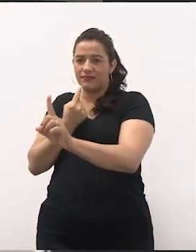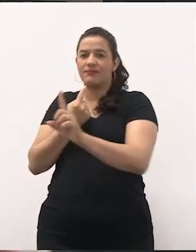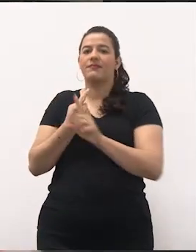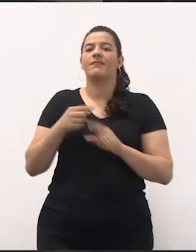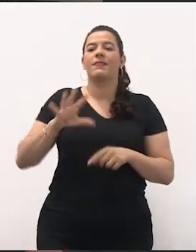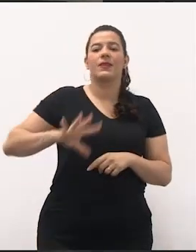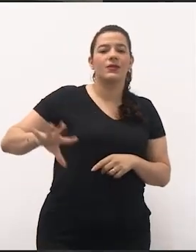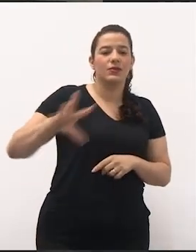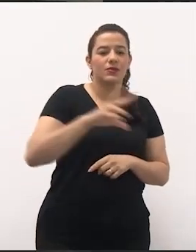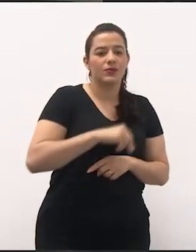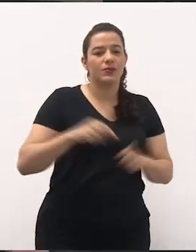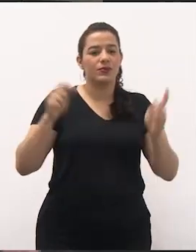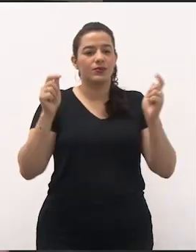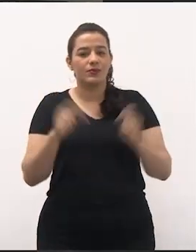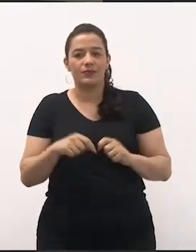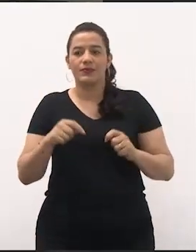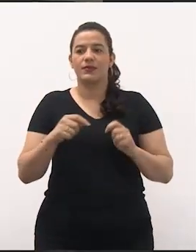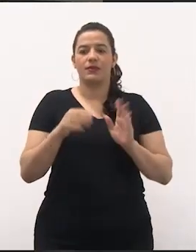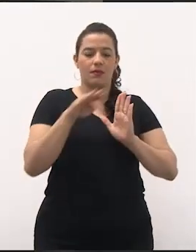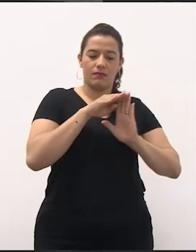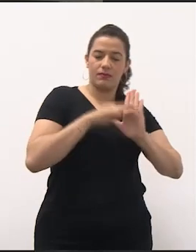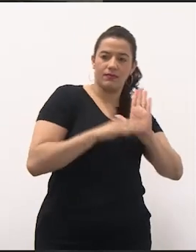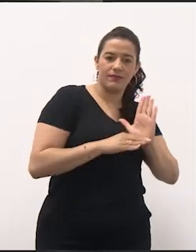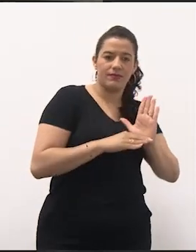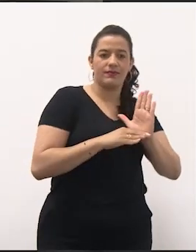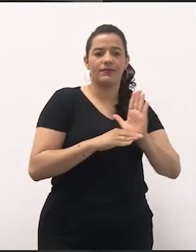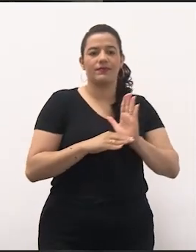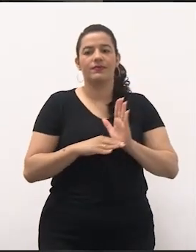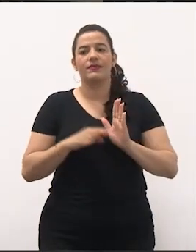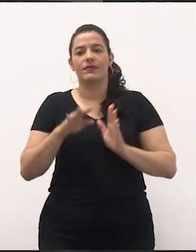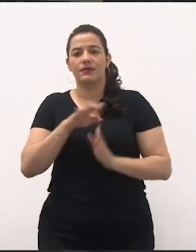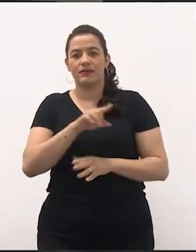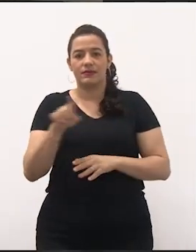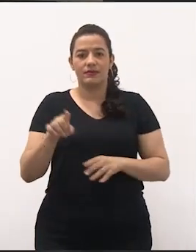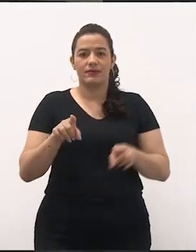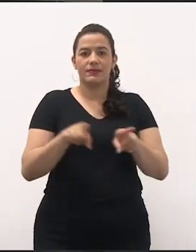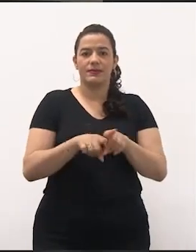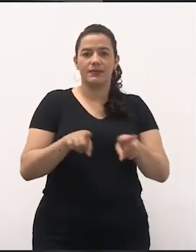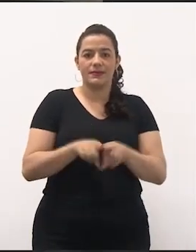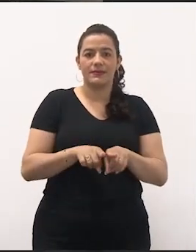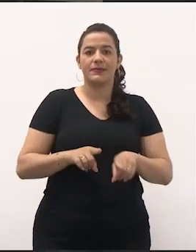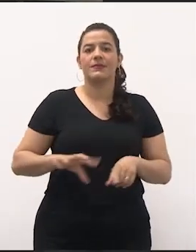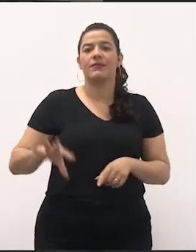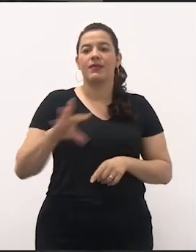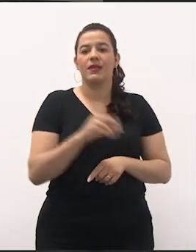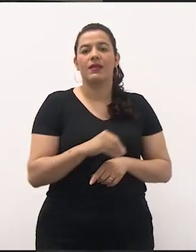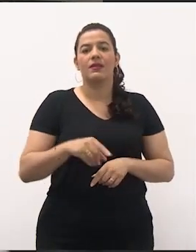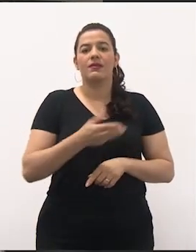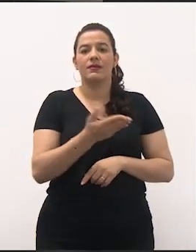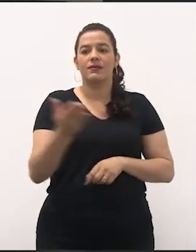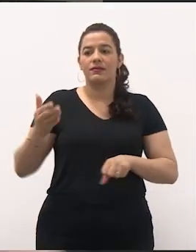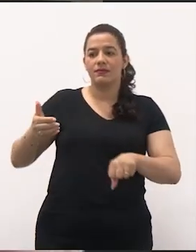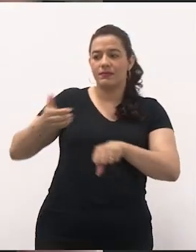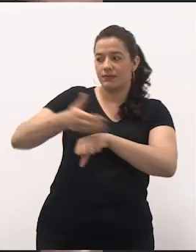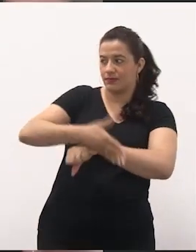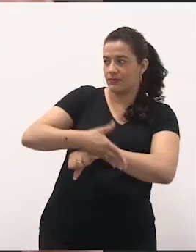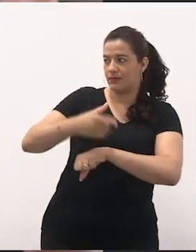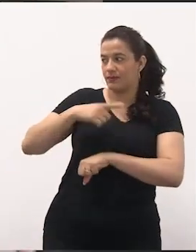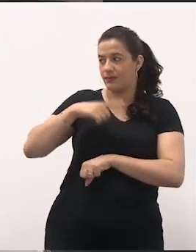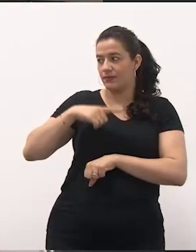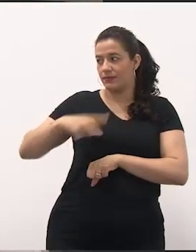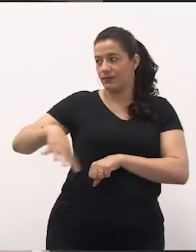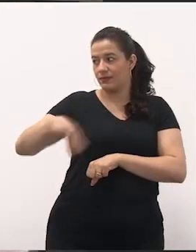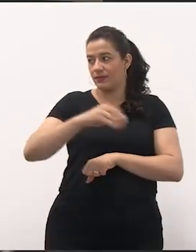tudo como o script manda. A questão é estar presente na ausência, porque a gente